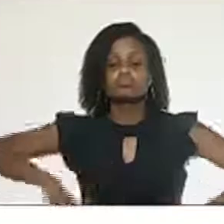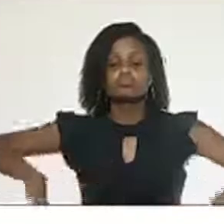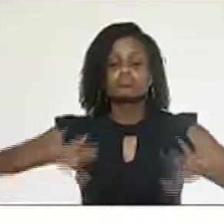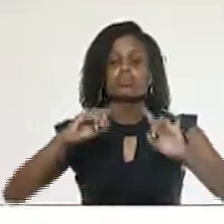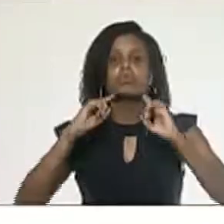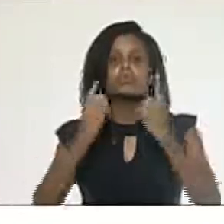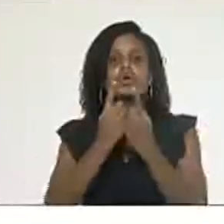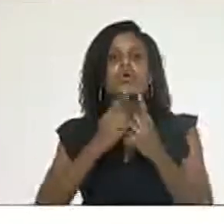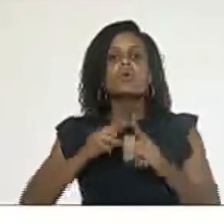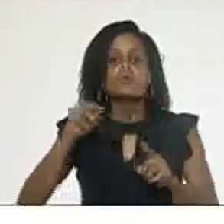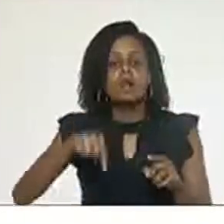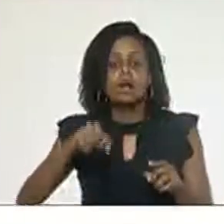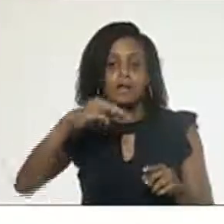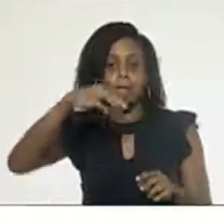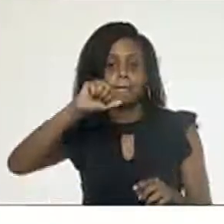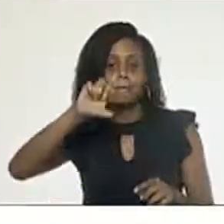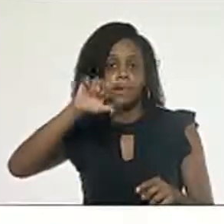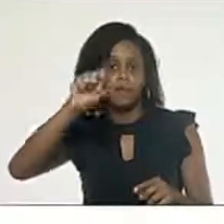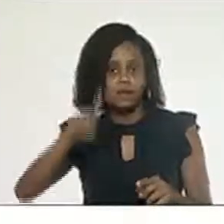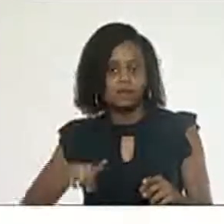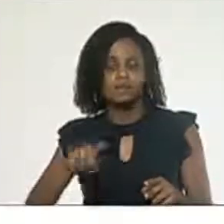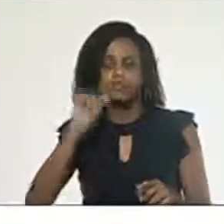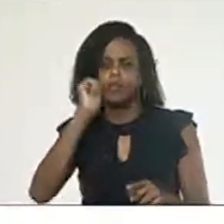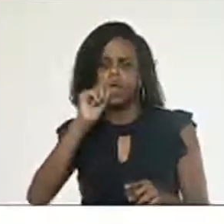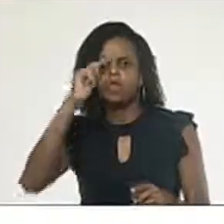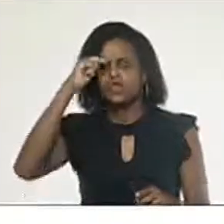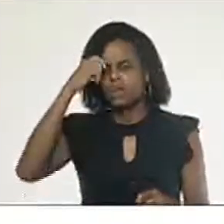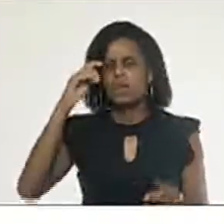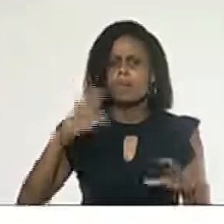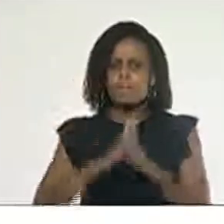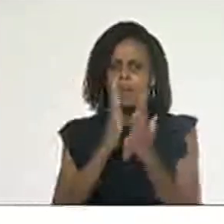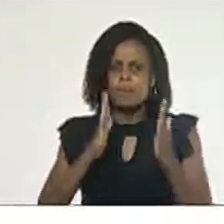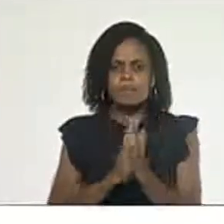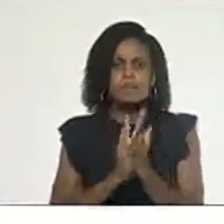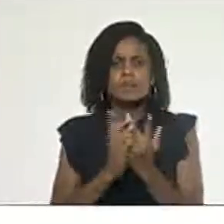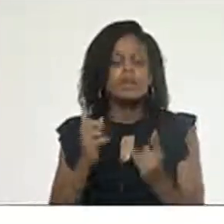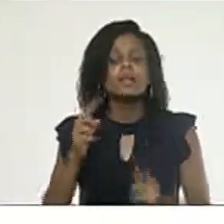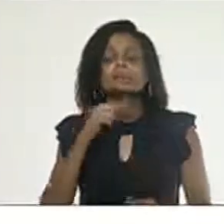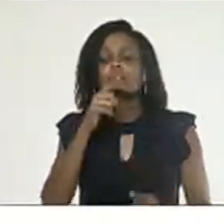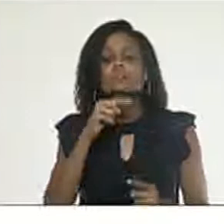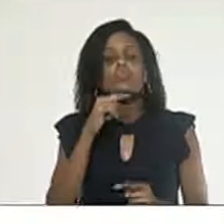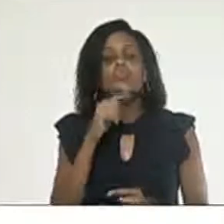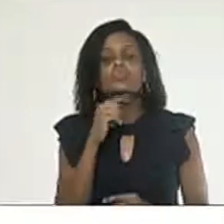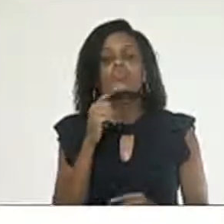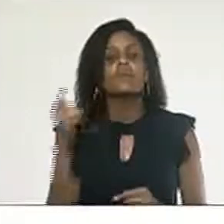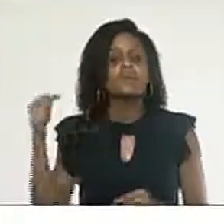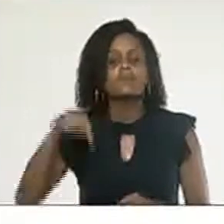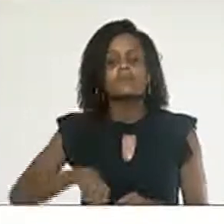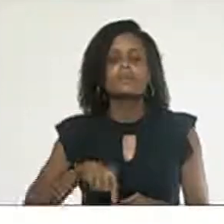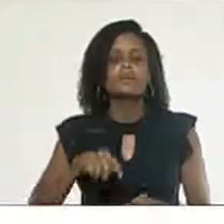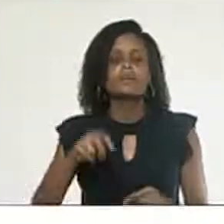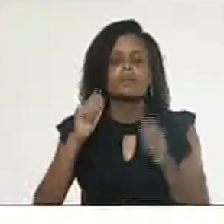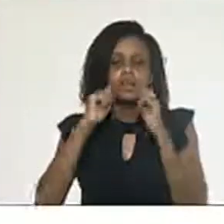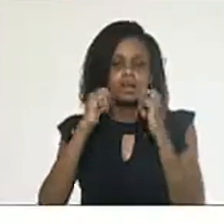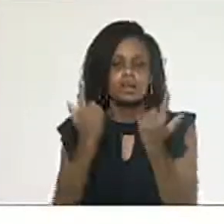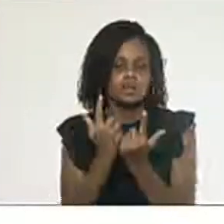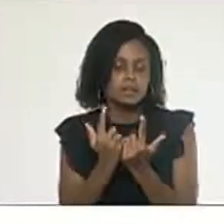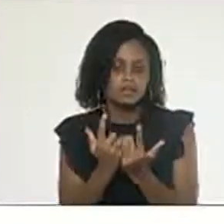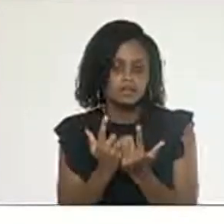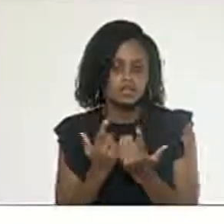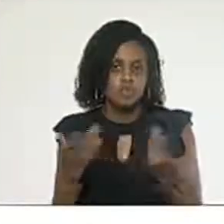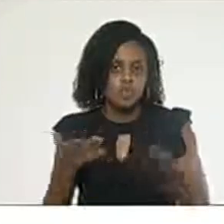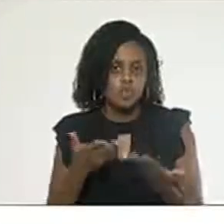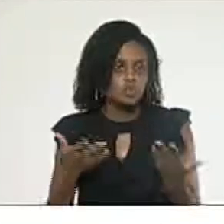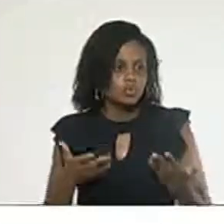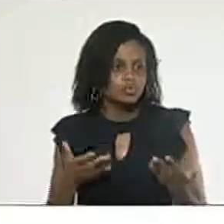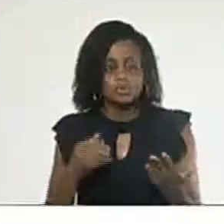mulheres negras, pobres, que infelizmente não têm a condição de vir aqui hoje, por exemplo, na